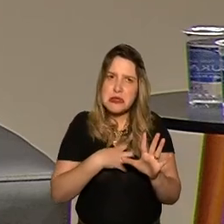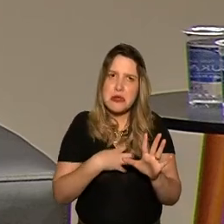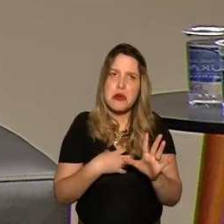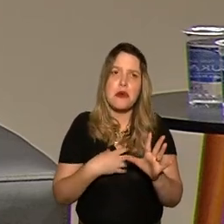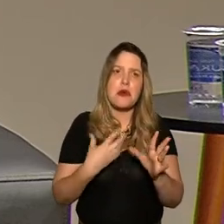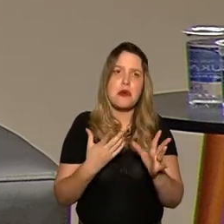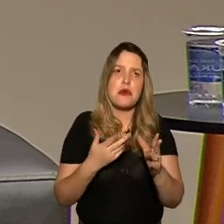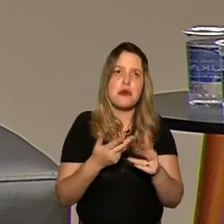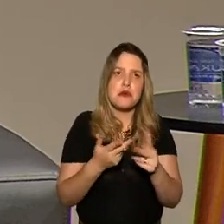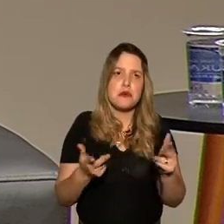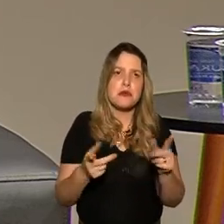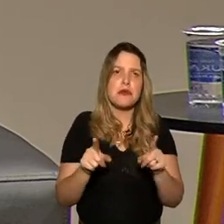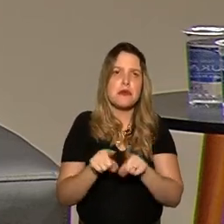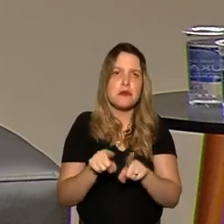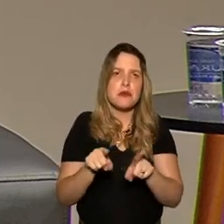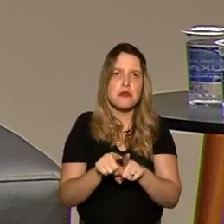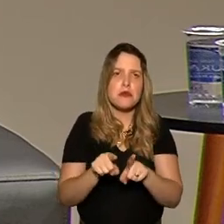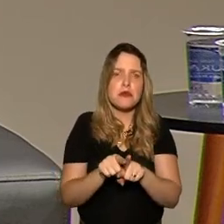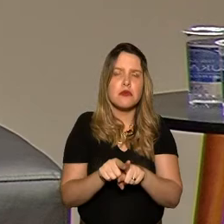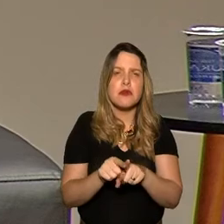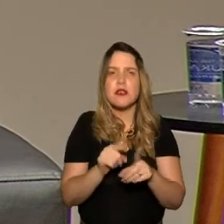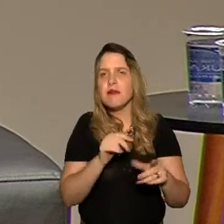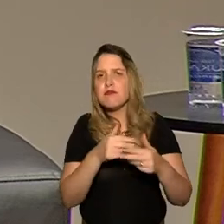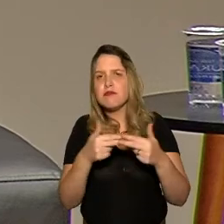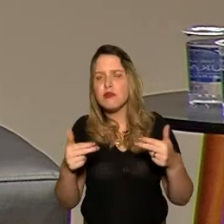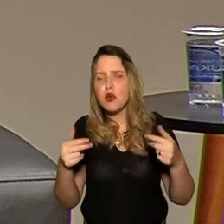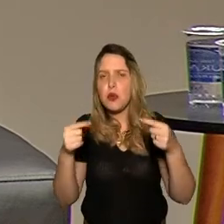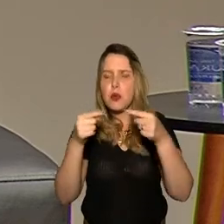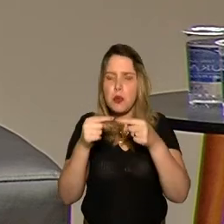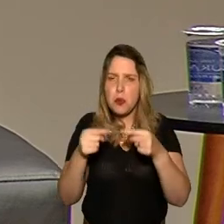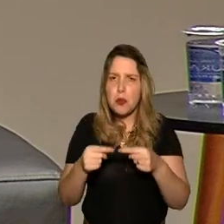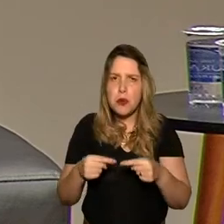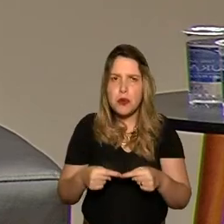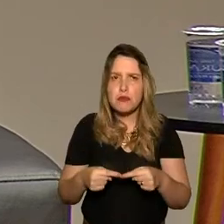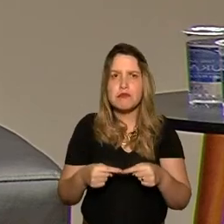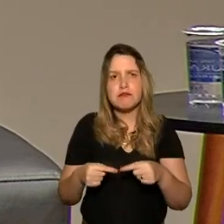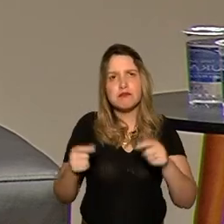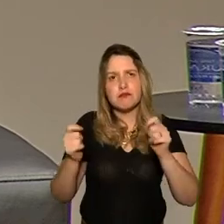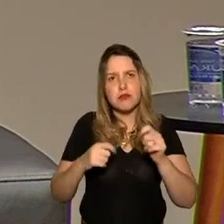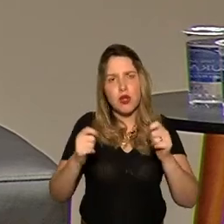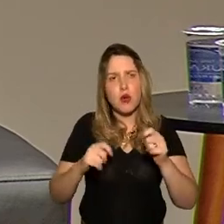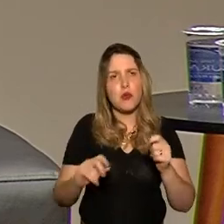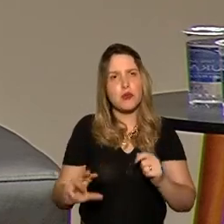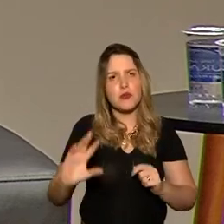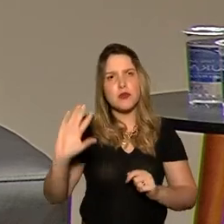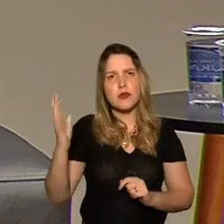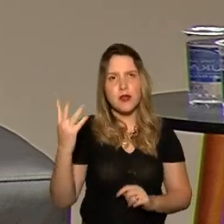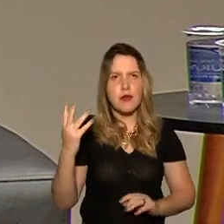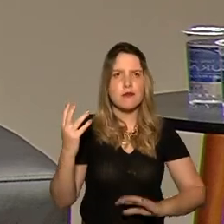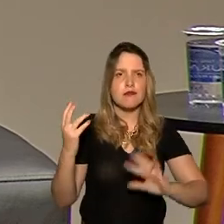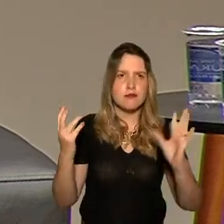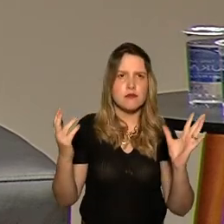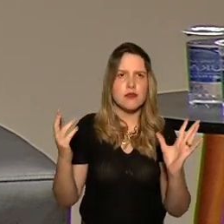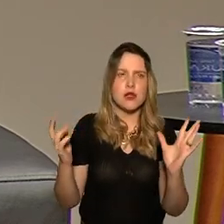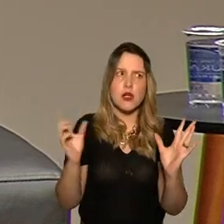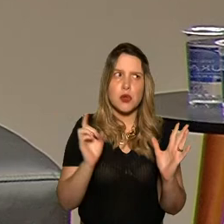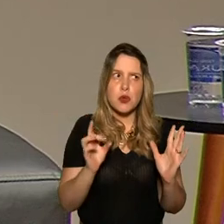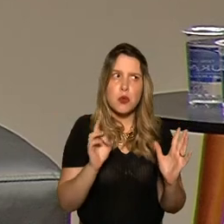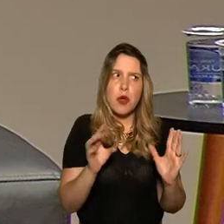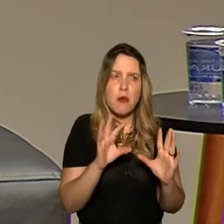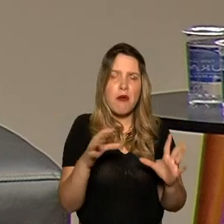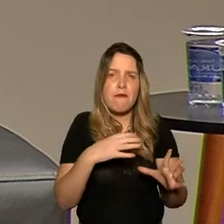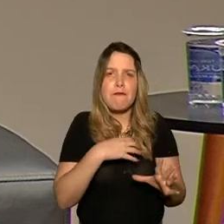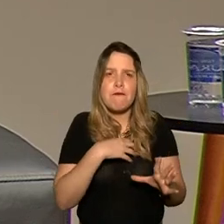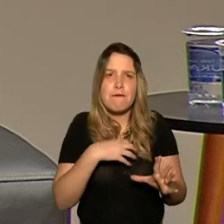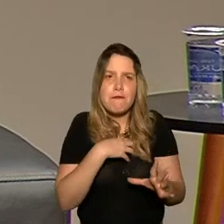corpo a corpo uma instituição cultural tem condições de colocar os públicos no caso os escolares numa relação de corpo